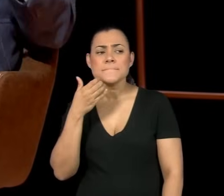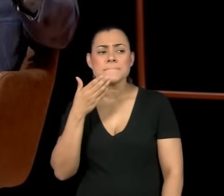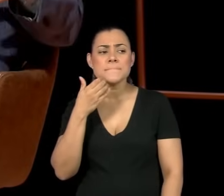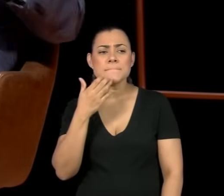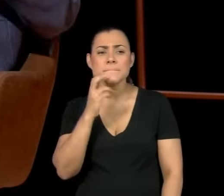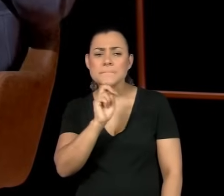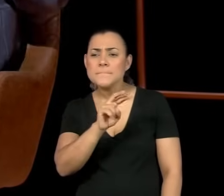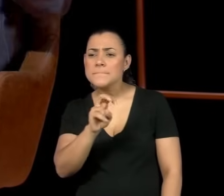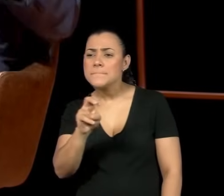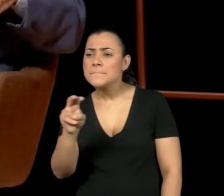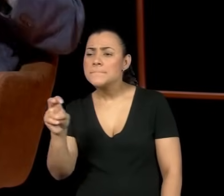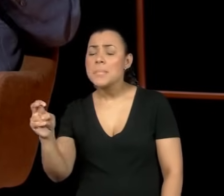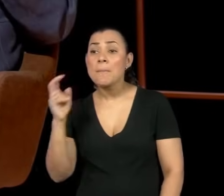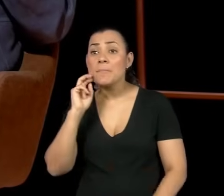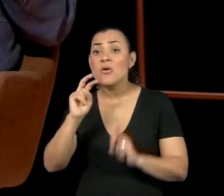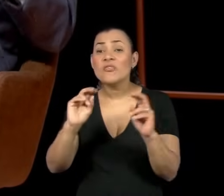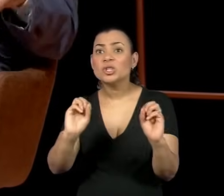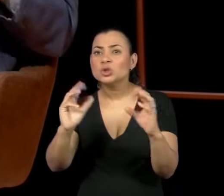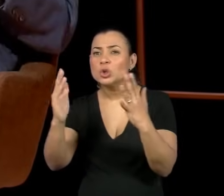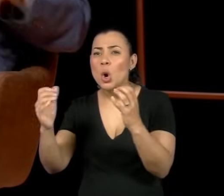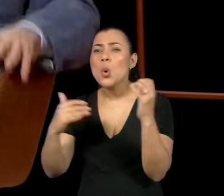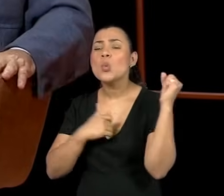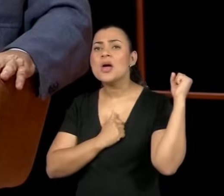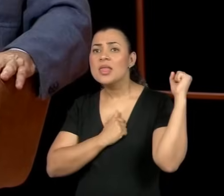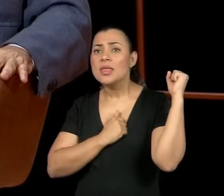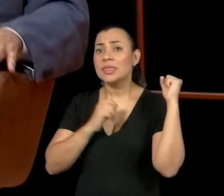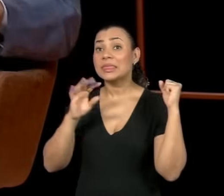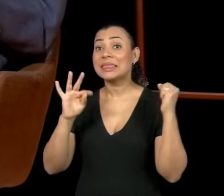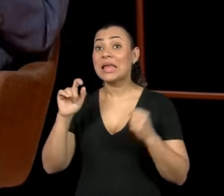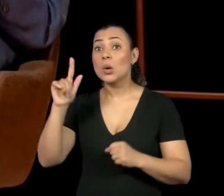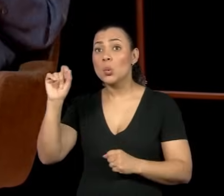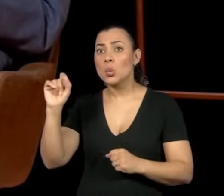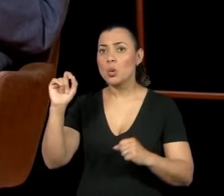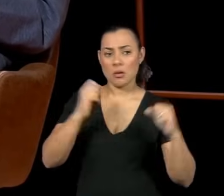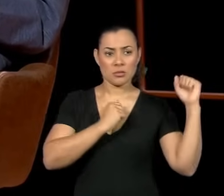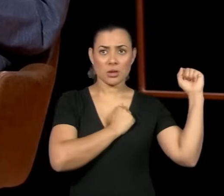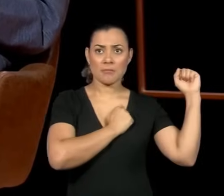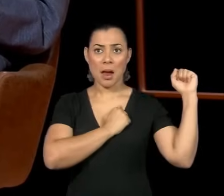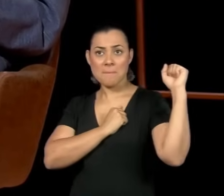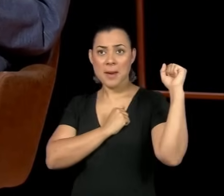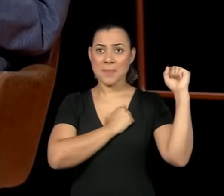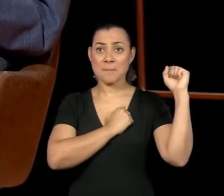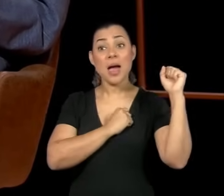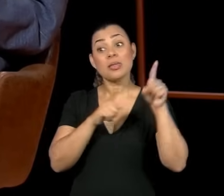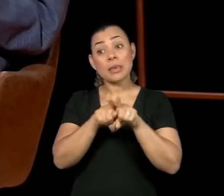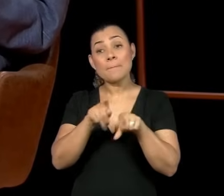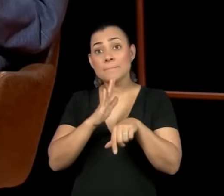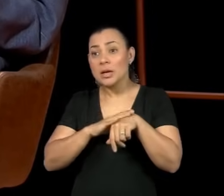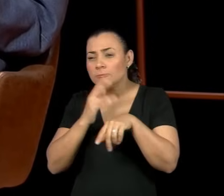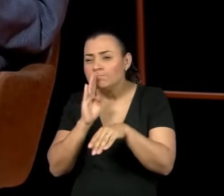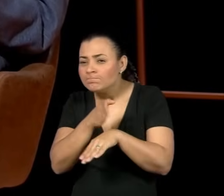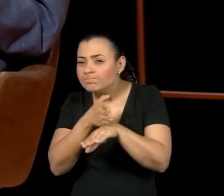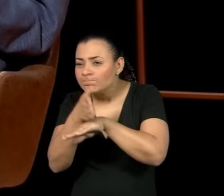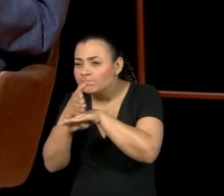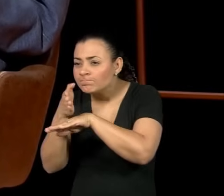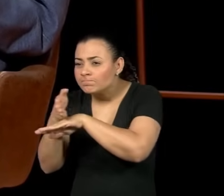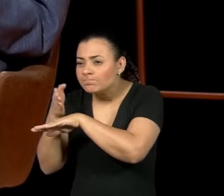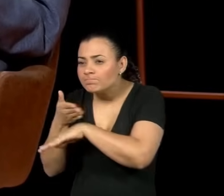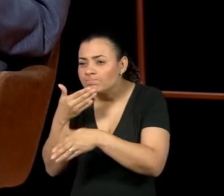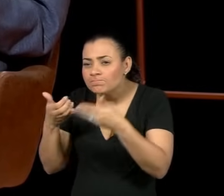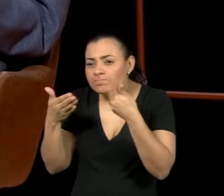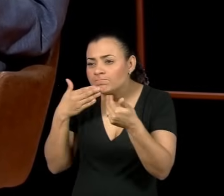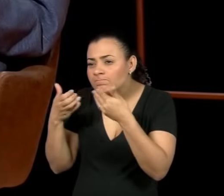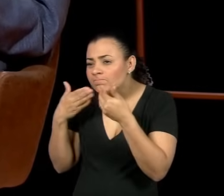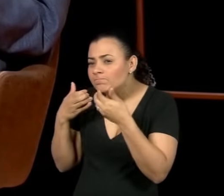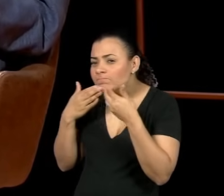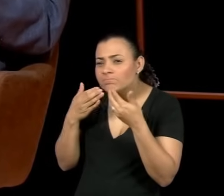Michelangelo, Canho 14, Vieja Armazém, onde tinha show de tango eu ia. Eu ia com uma prancheta e com uma autoridade de